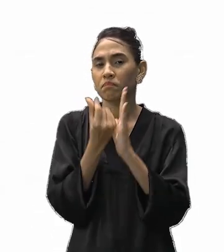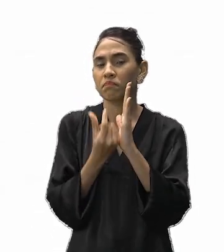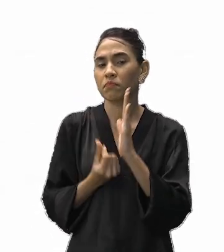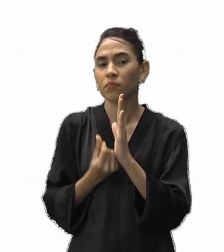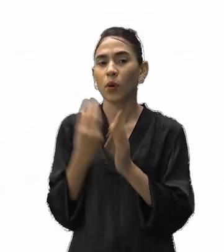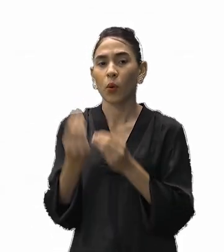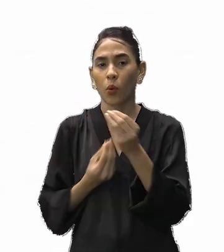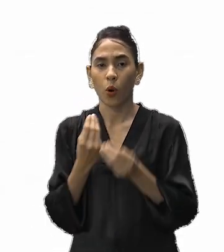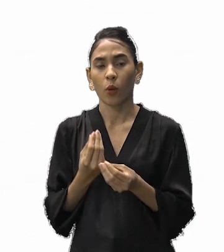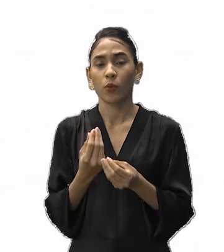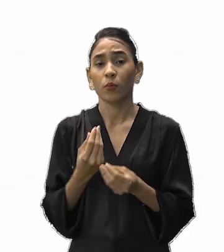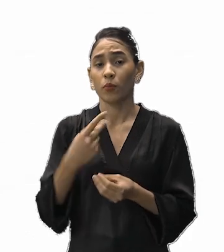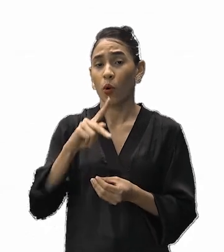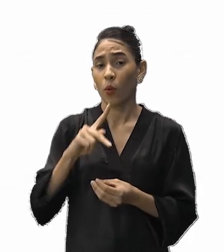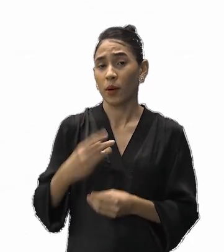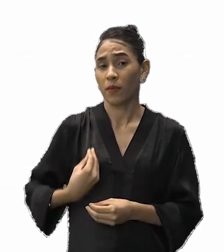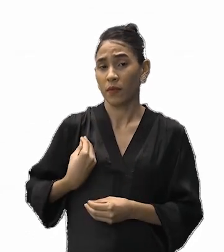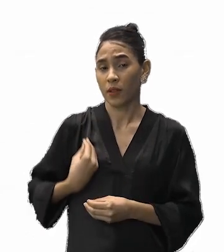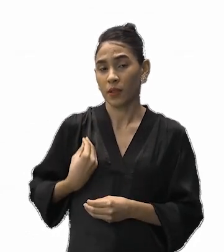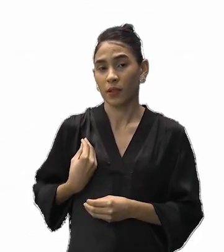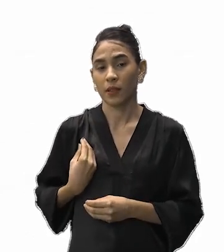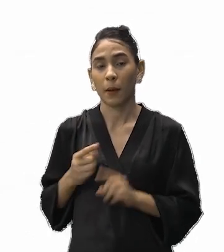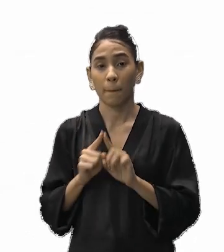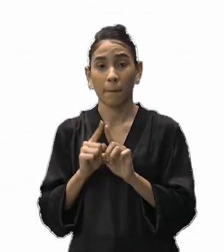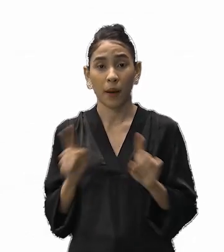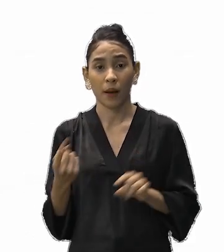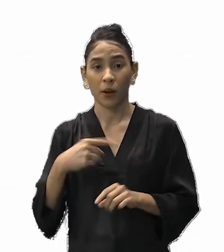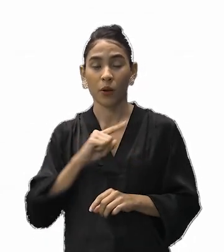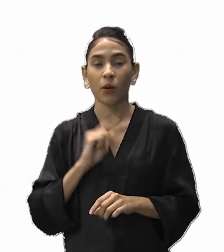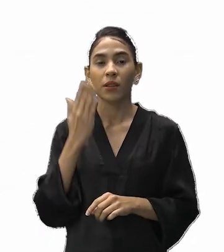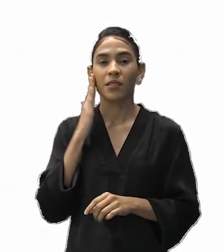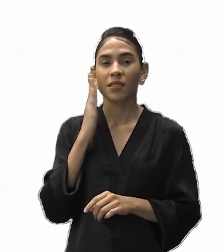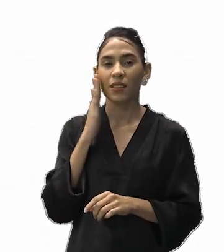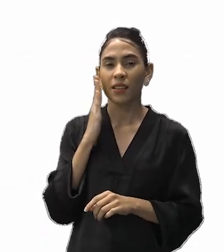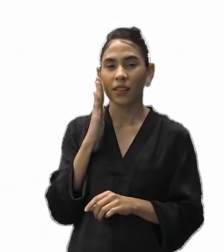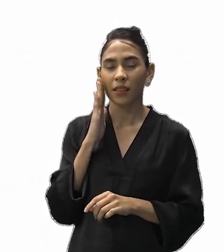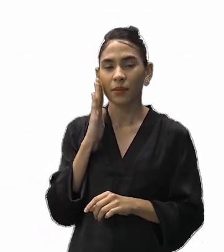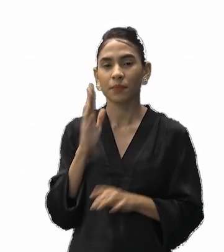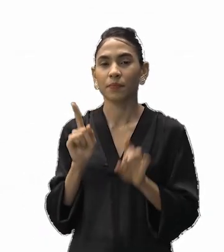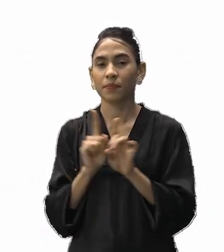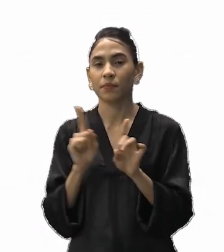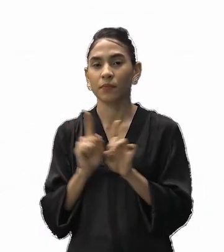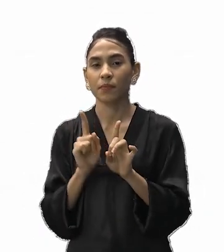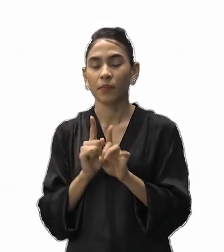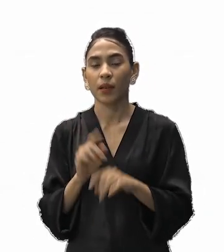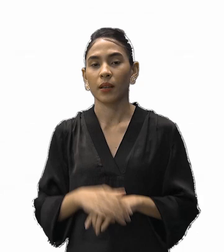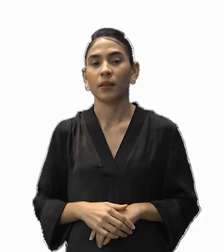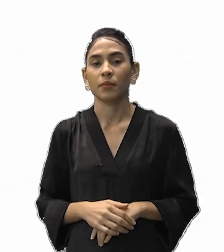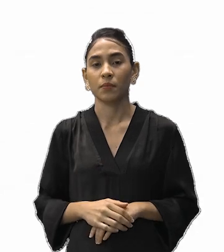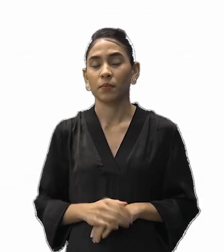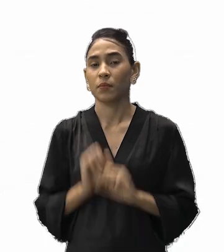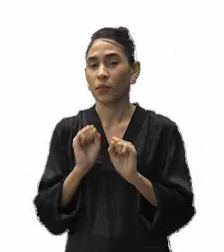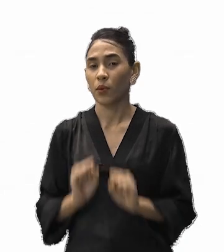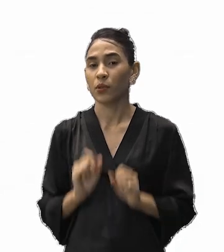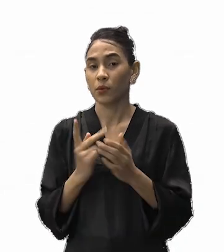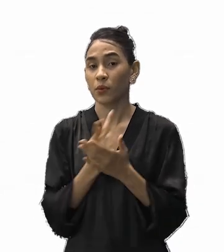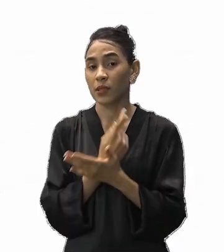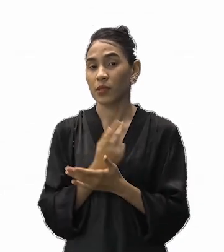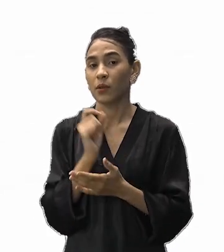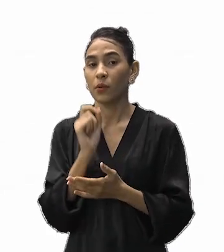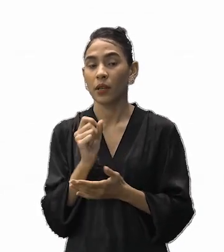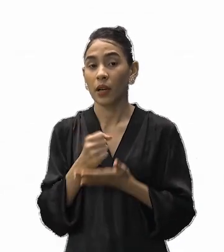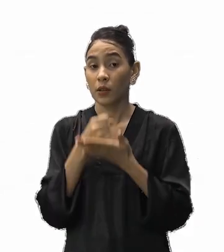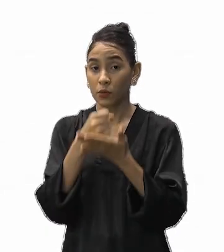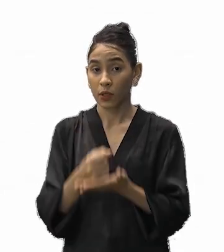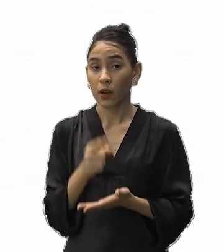Por quê? Para a gente entender, aliás, o que é um consumidor consciente. E se transformar em um pode justamente ajudar você